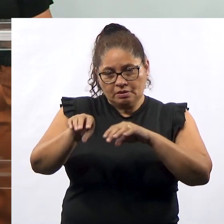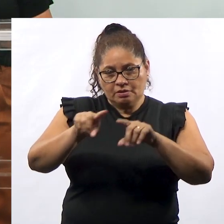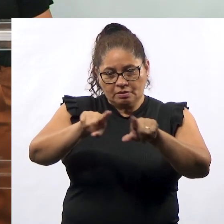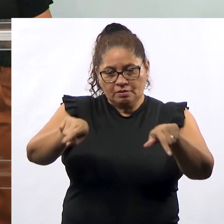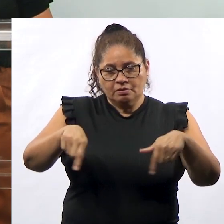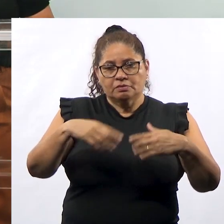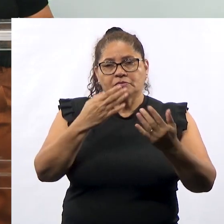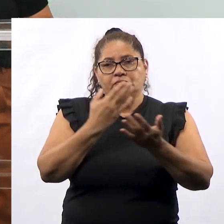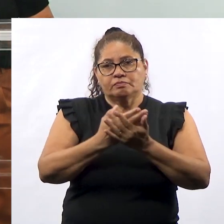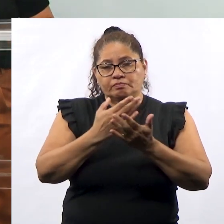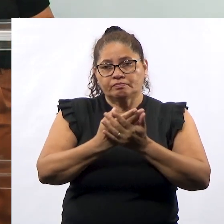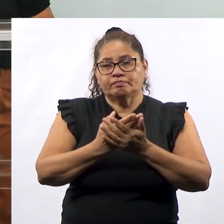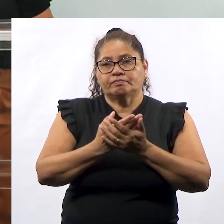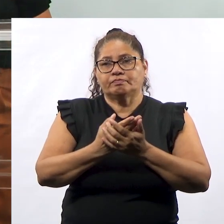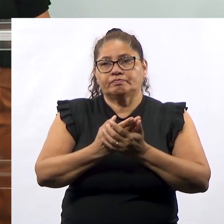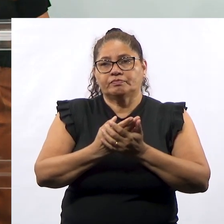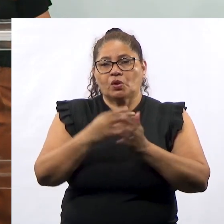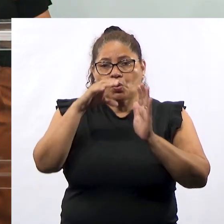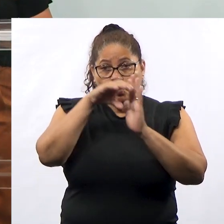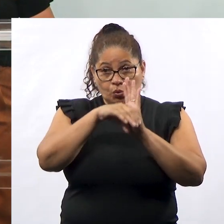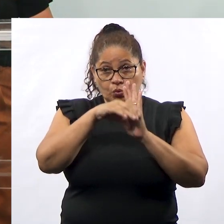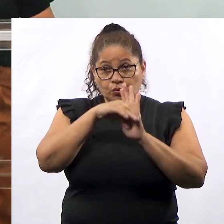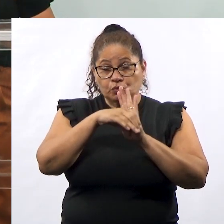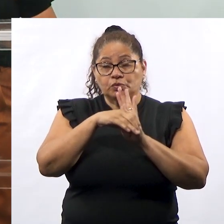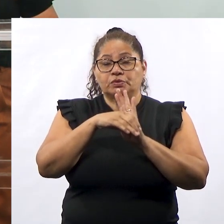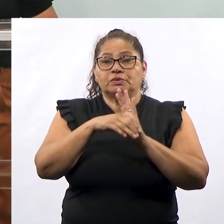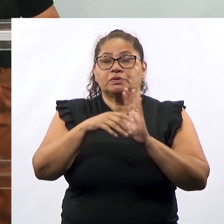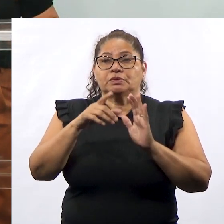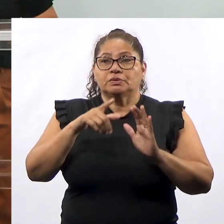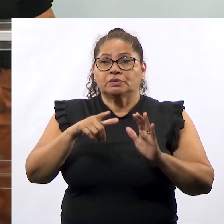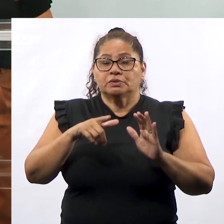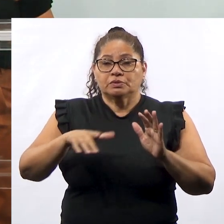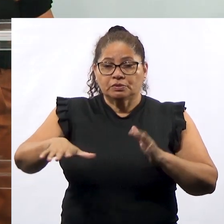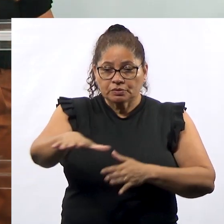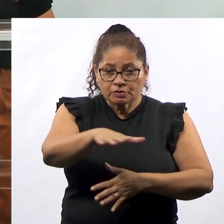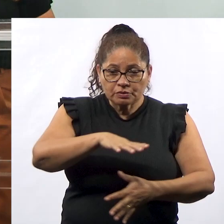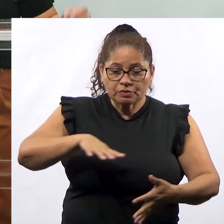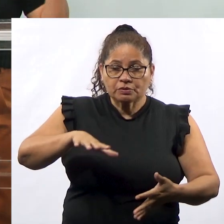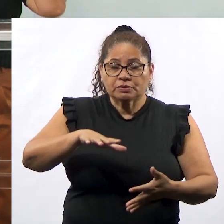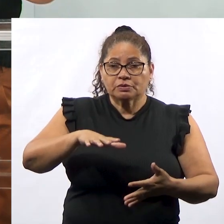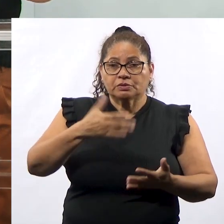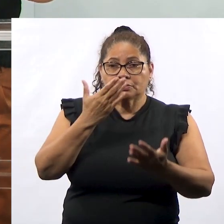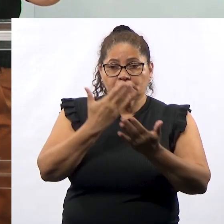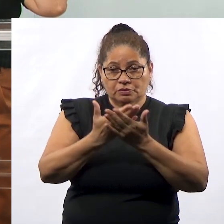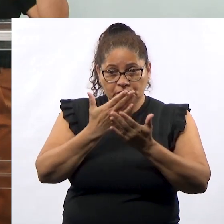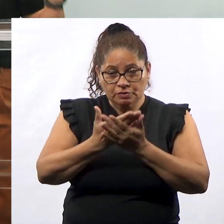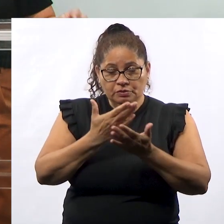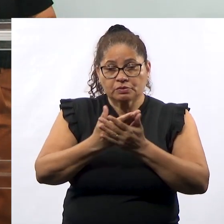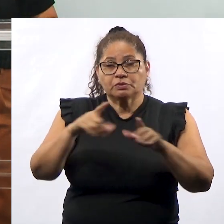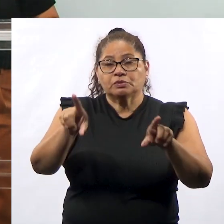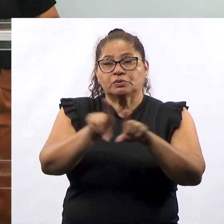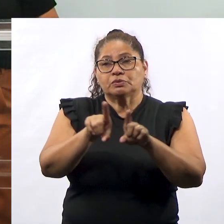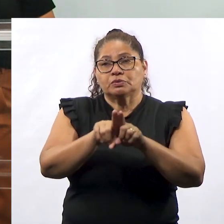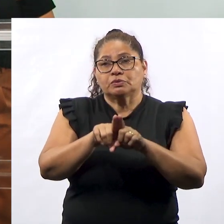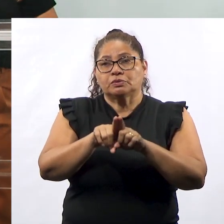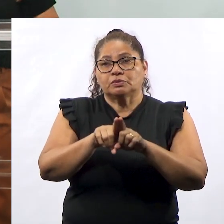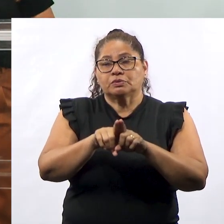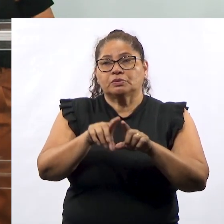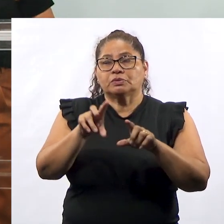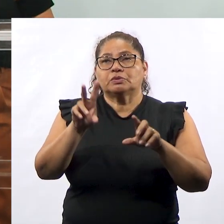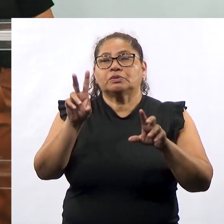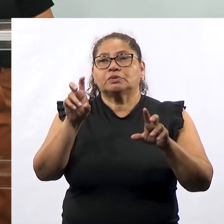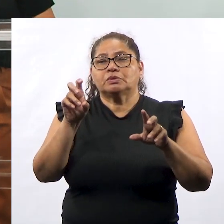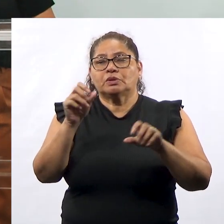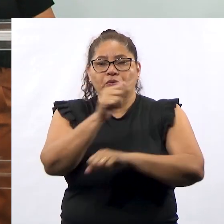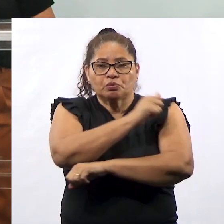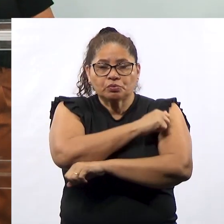sala de aula. Inclusive, o currículo, ele envolve o espaço escolar e também o espaço e o tempo que o